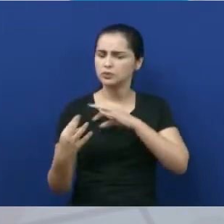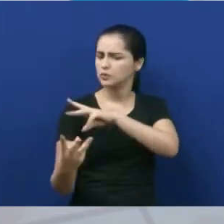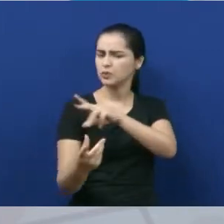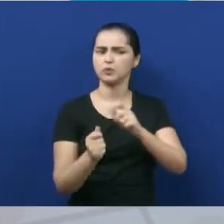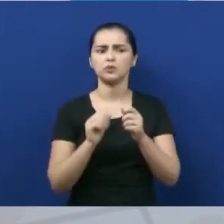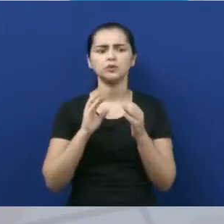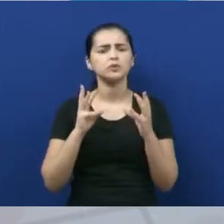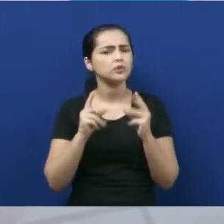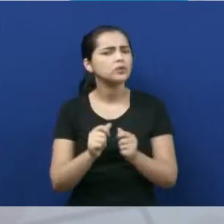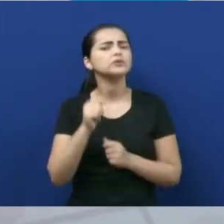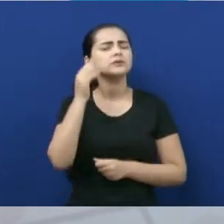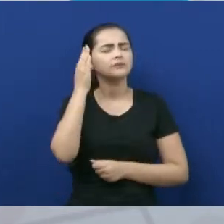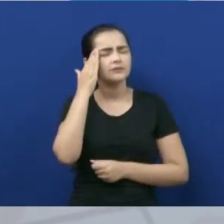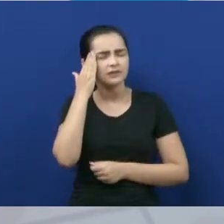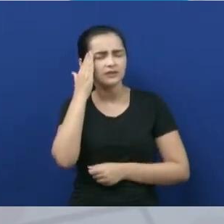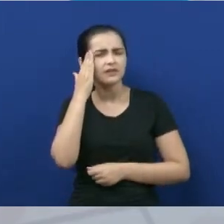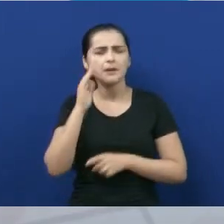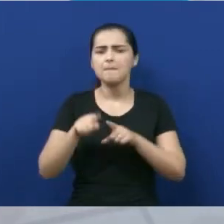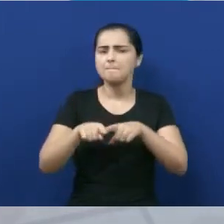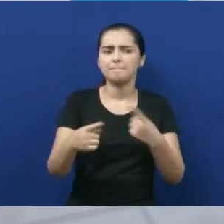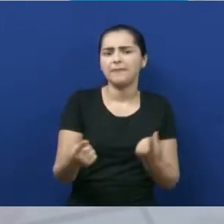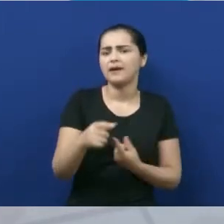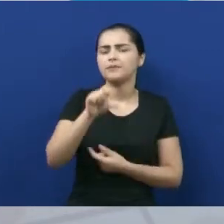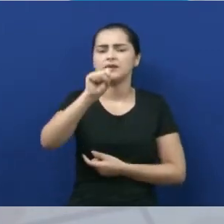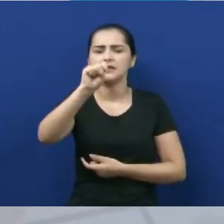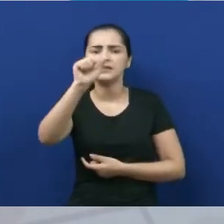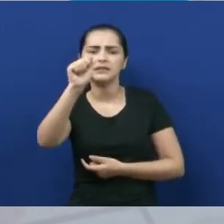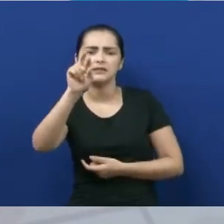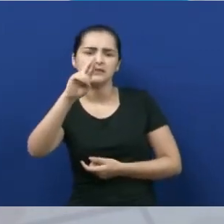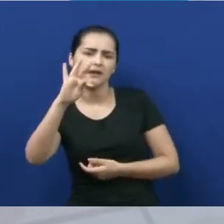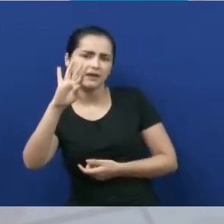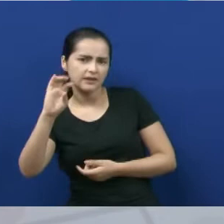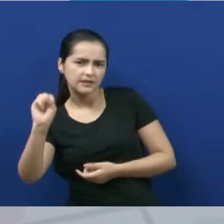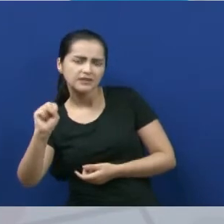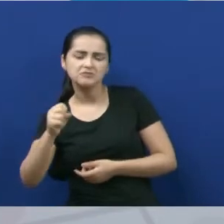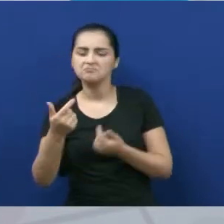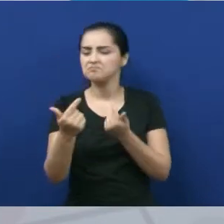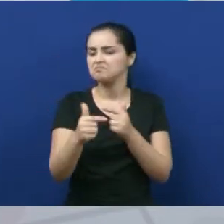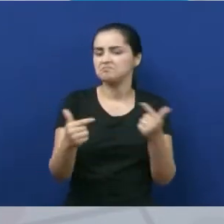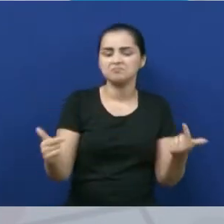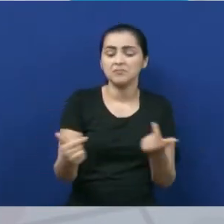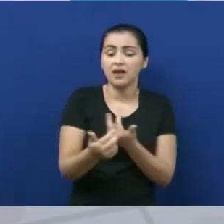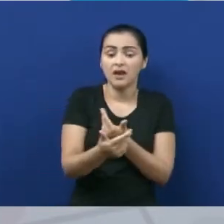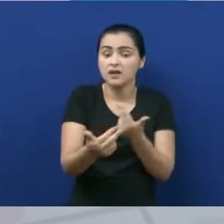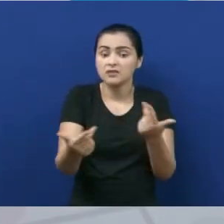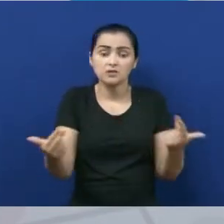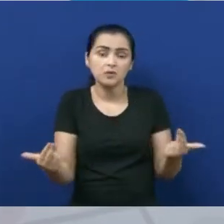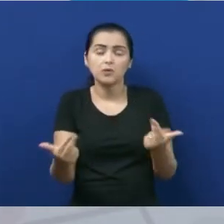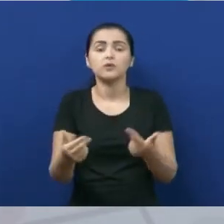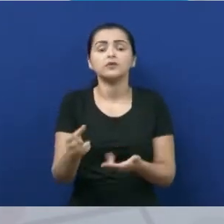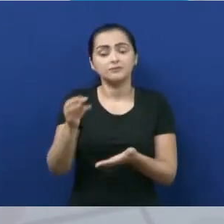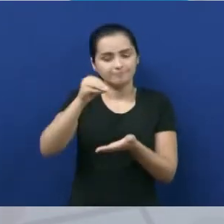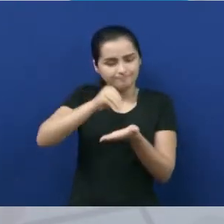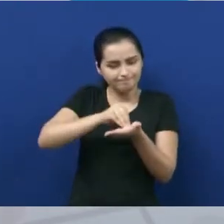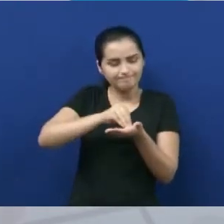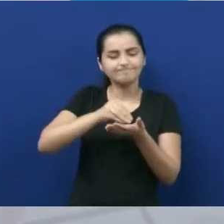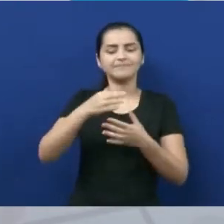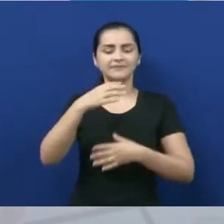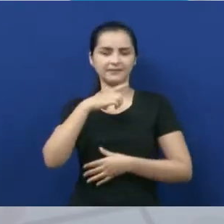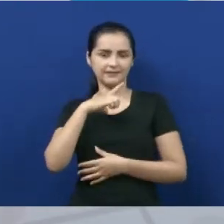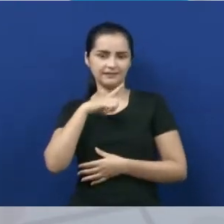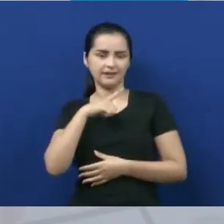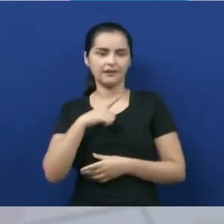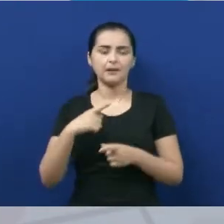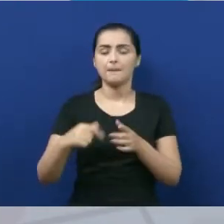mas para assar tudo isso não existe as coisas possuem Essência por isso que ele colocou que primeiro homem